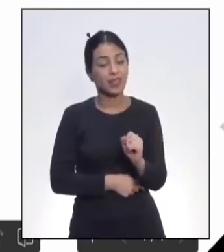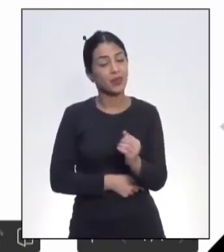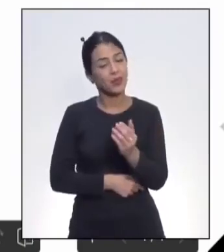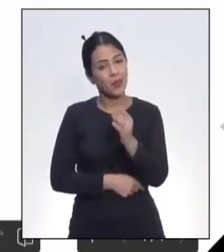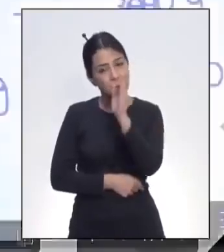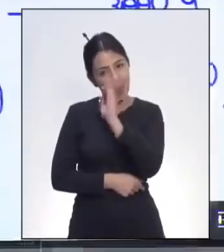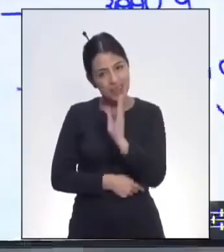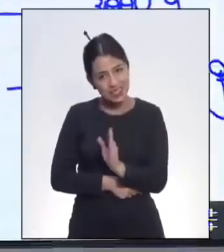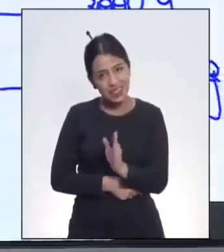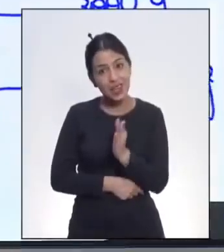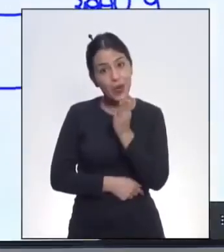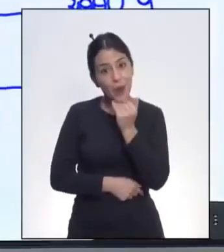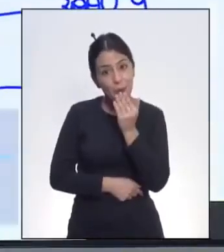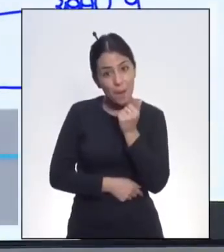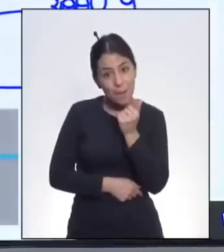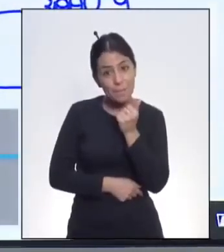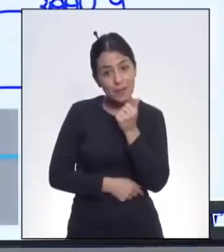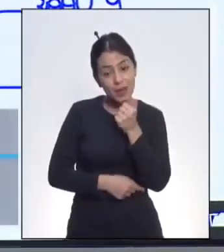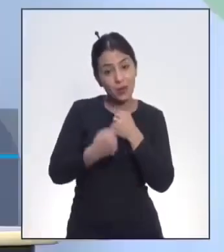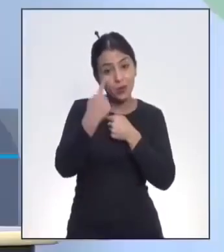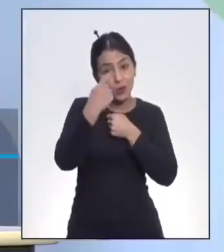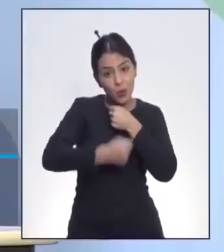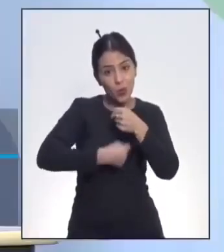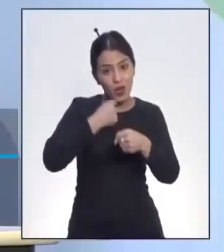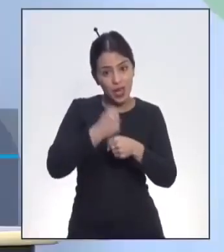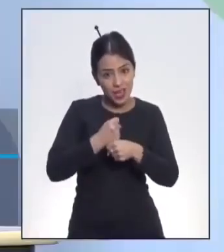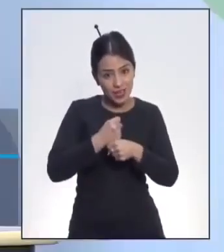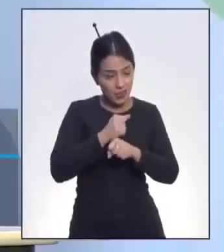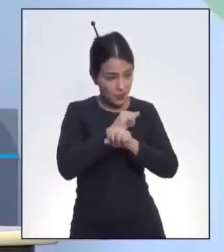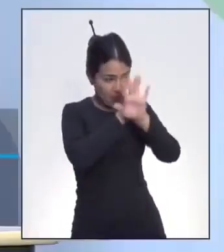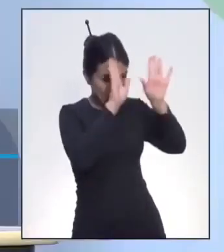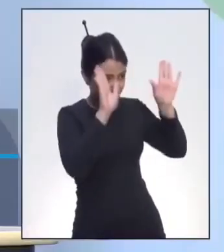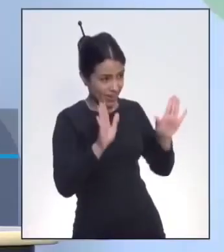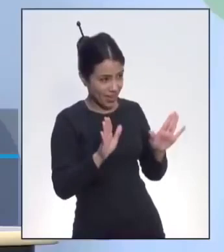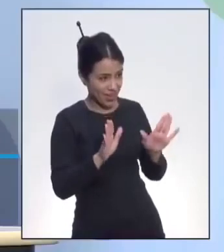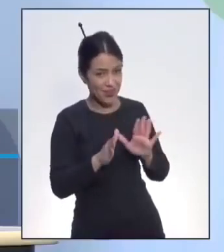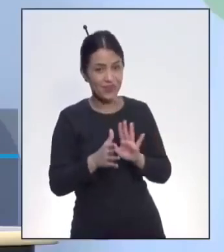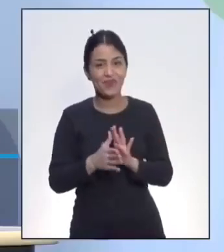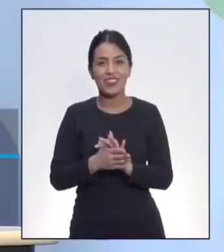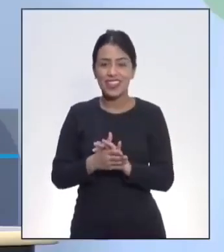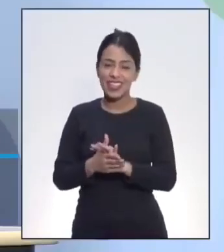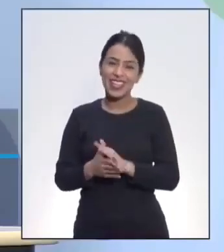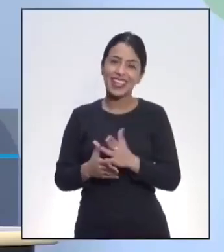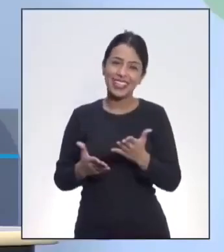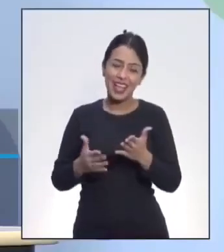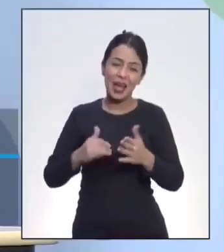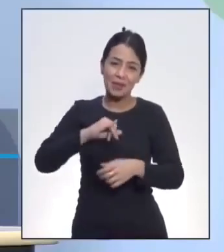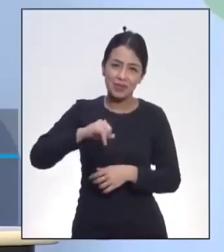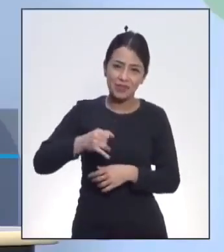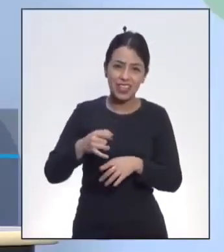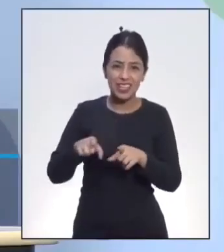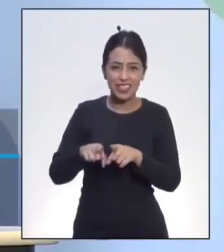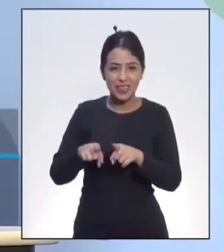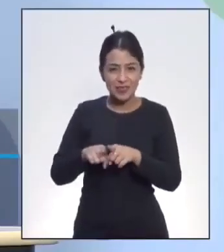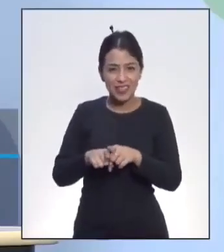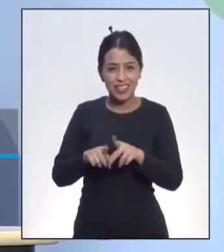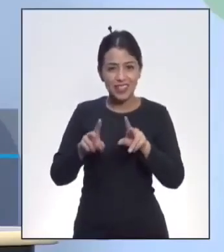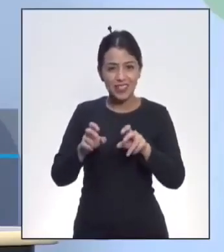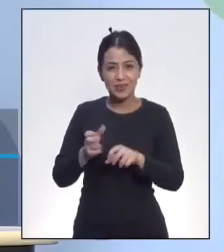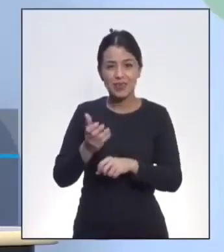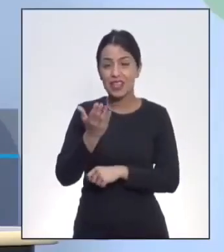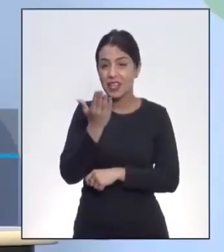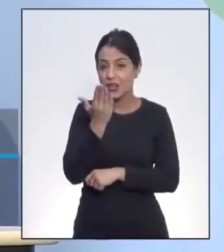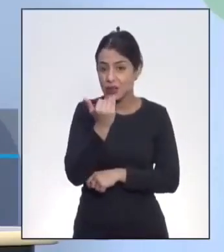suína por ano. Ficou claro? Ficou. E aí, aproveitando o meu equívoco, né, que é a ideia do consumir